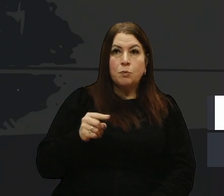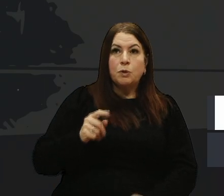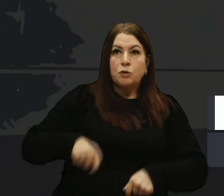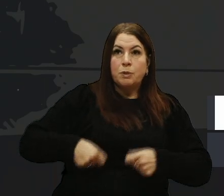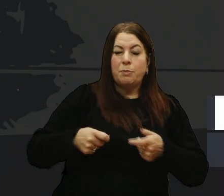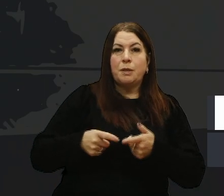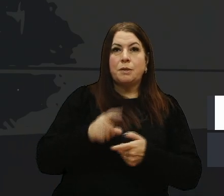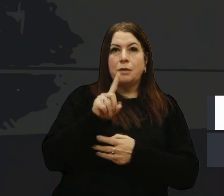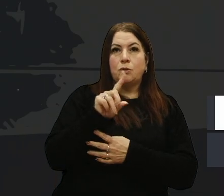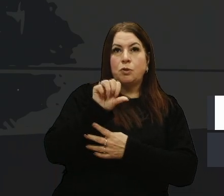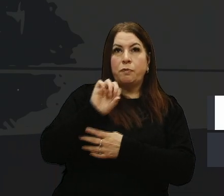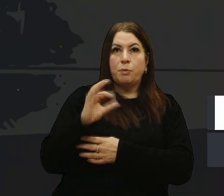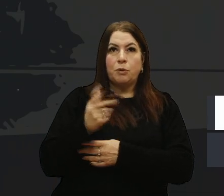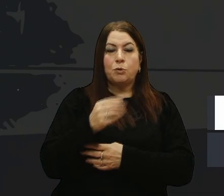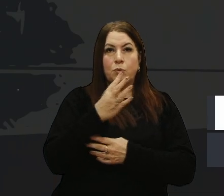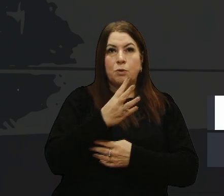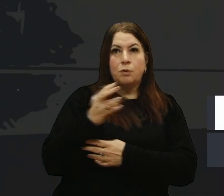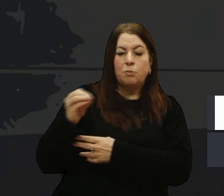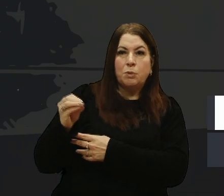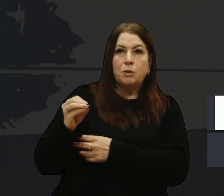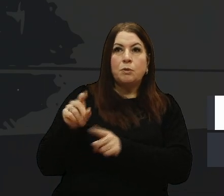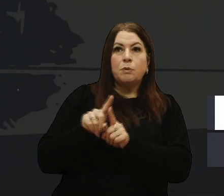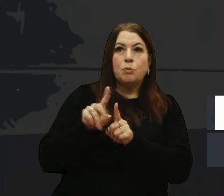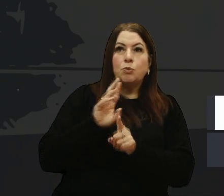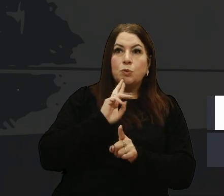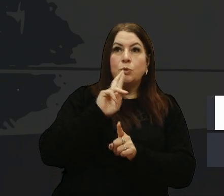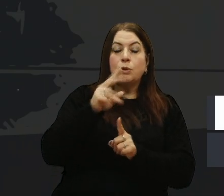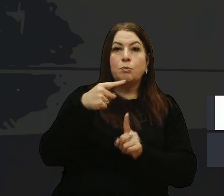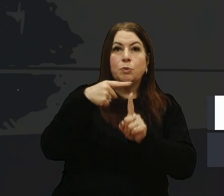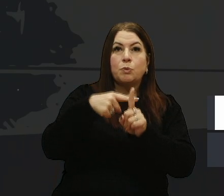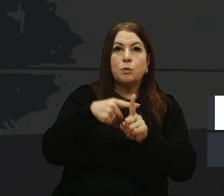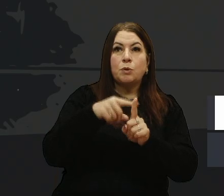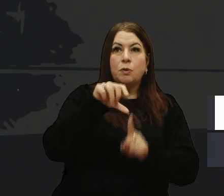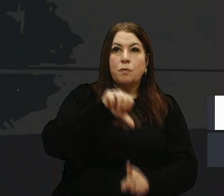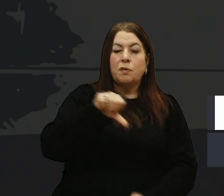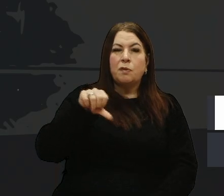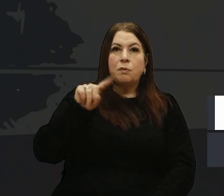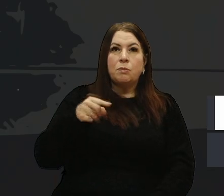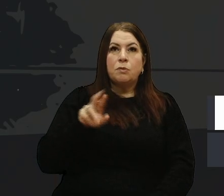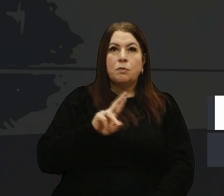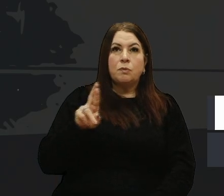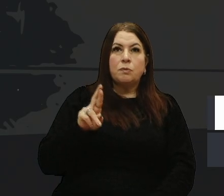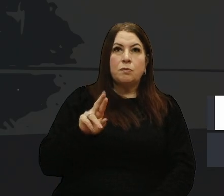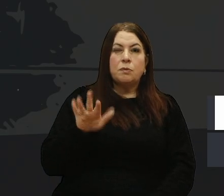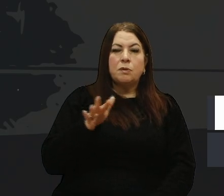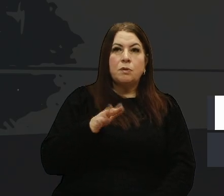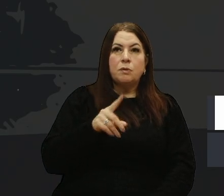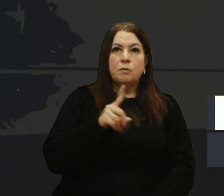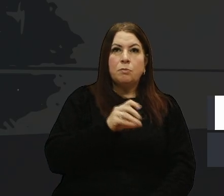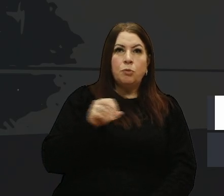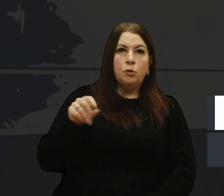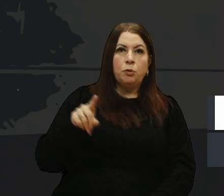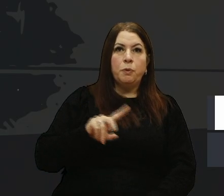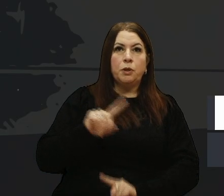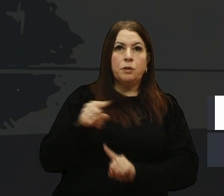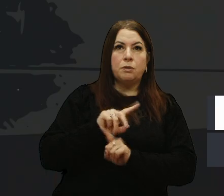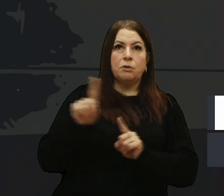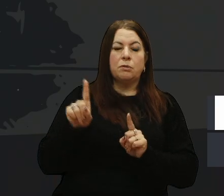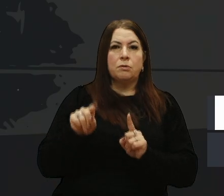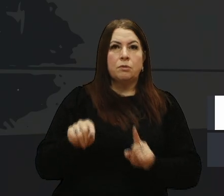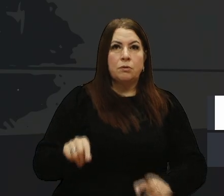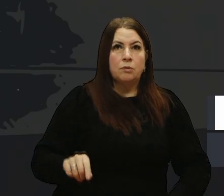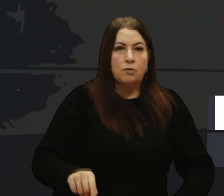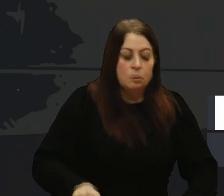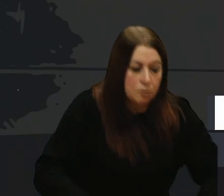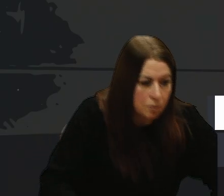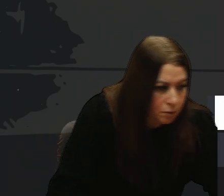despesa total 19 milhões e 400 mil, fazendo um resultado positivo de 99 mil reais, ou seja, mais ou menos 100 mil reais. Independente do resultado,